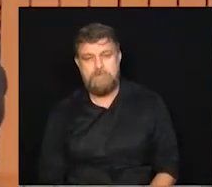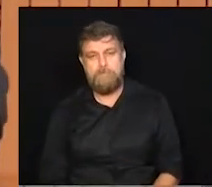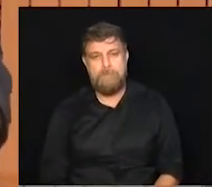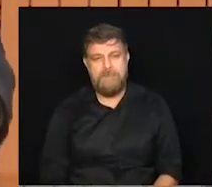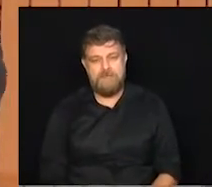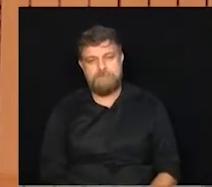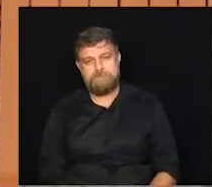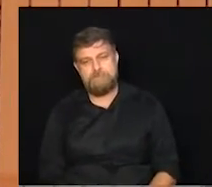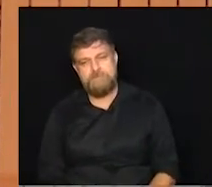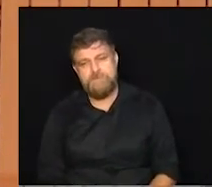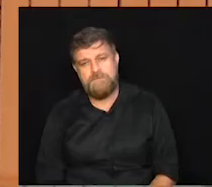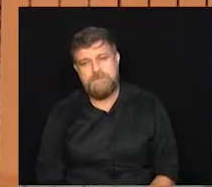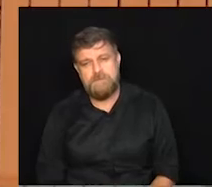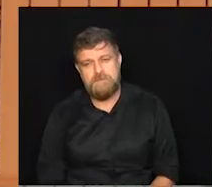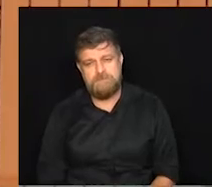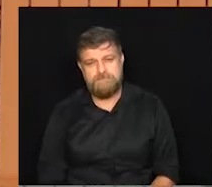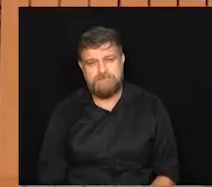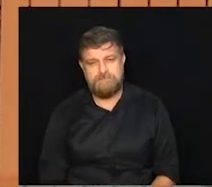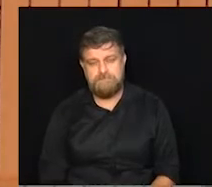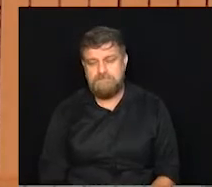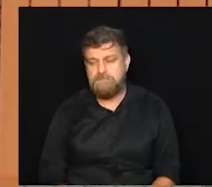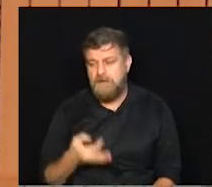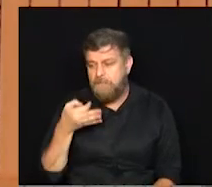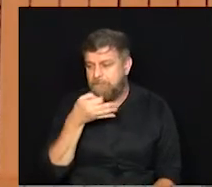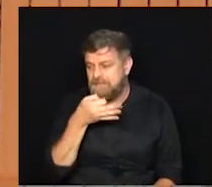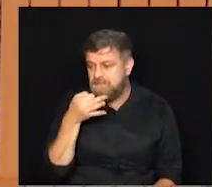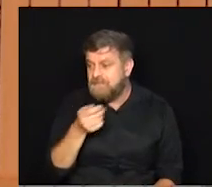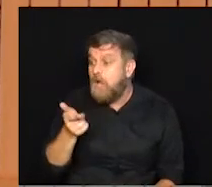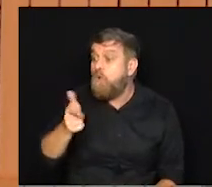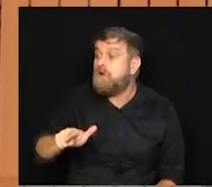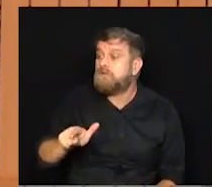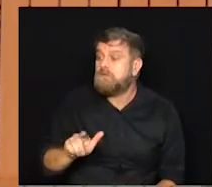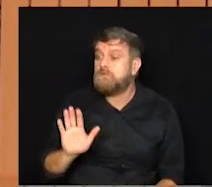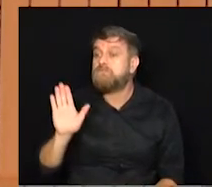vocês. Mais alguém gostaria de falar?